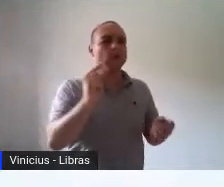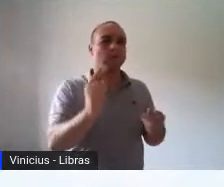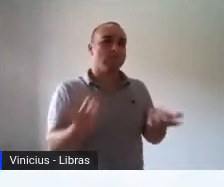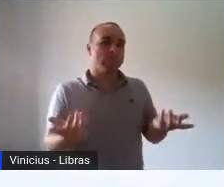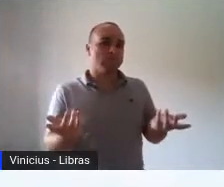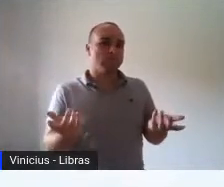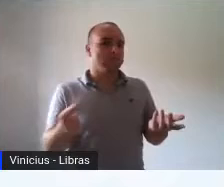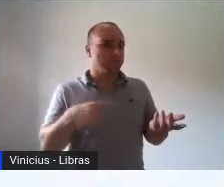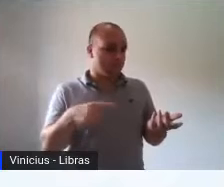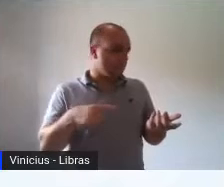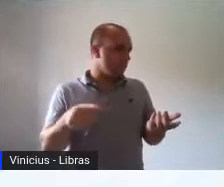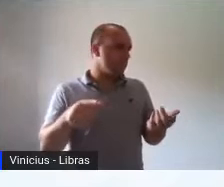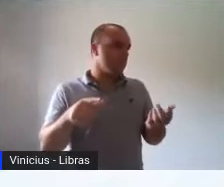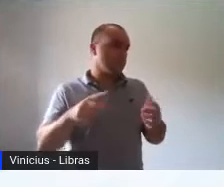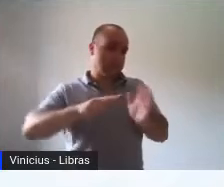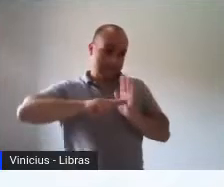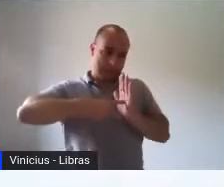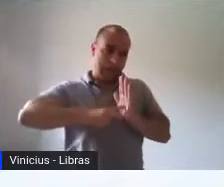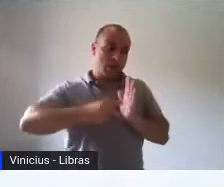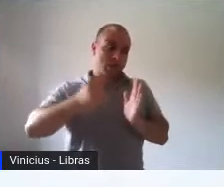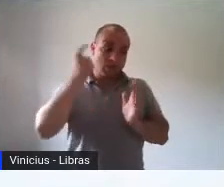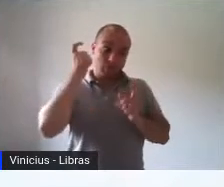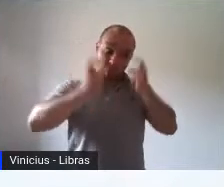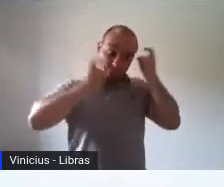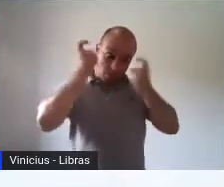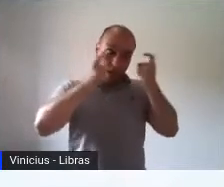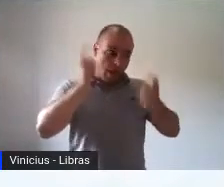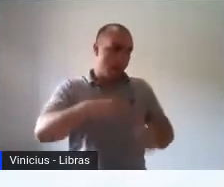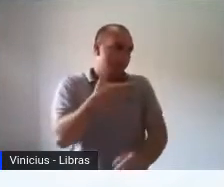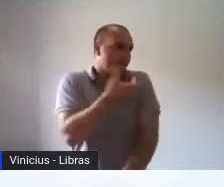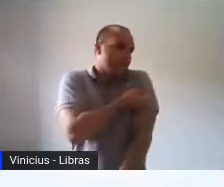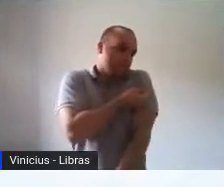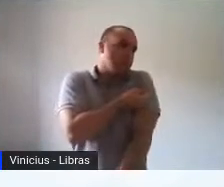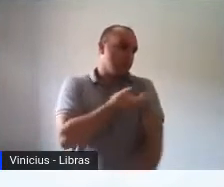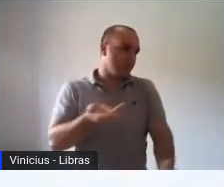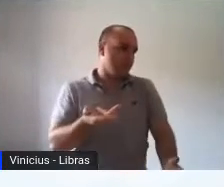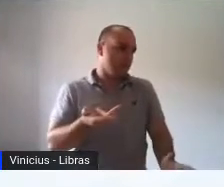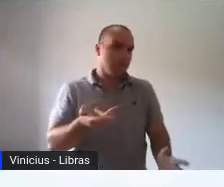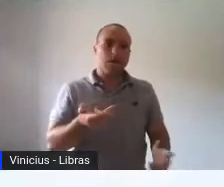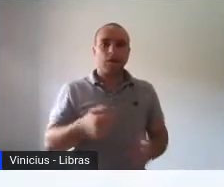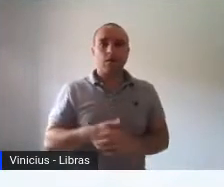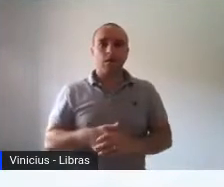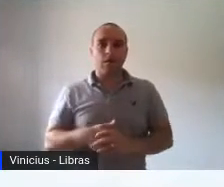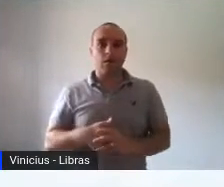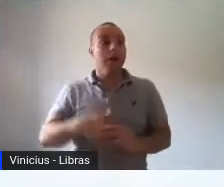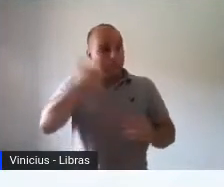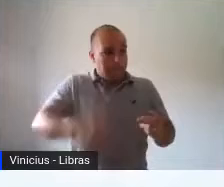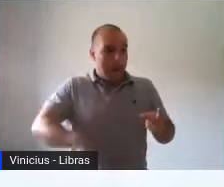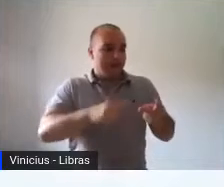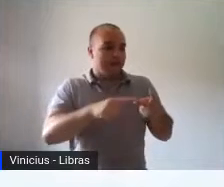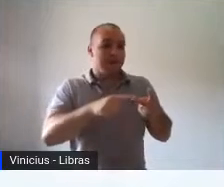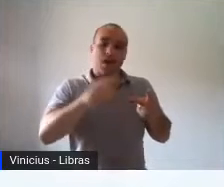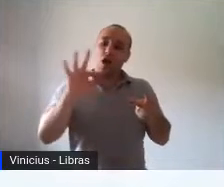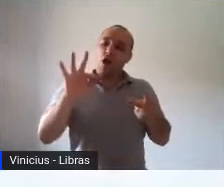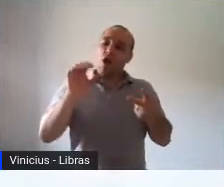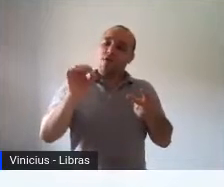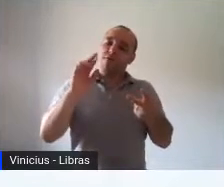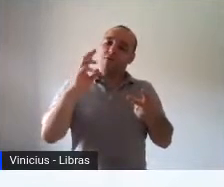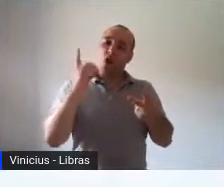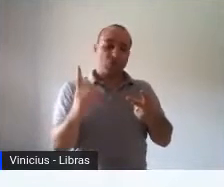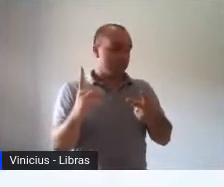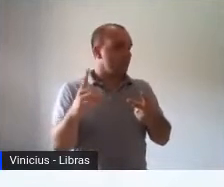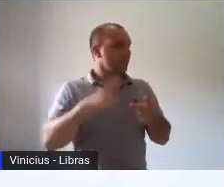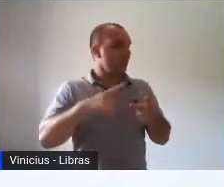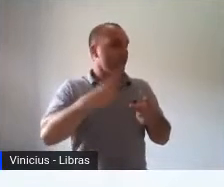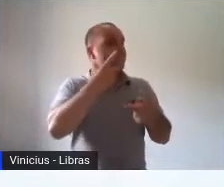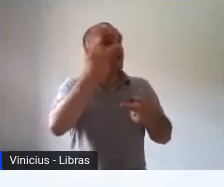vida com as vacinas. A gente começa o ano com o fechamento das 4 plantas aqui da Ford. Então,